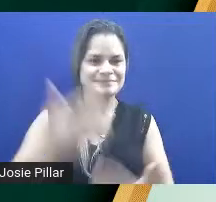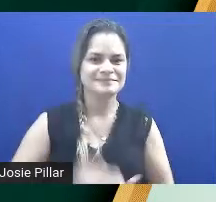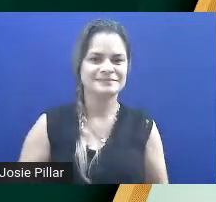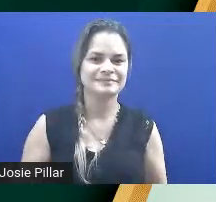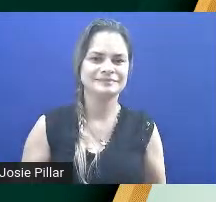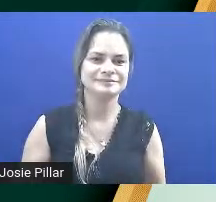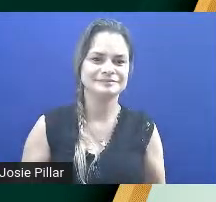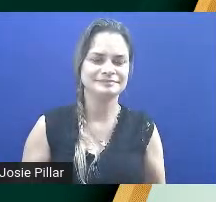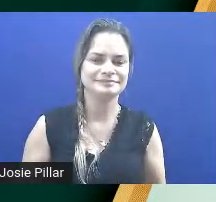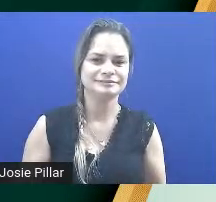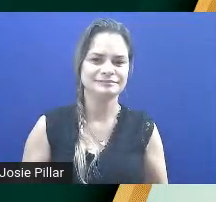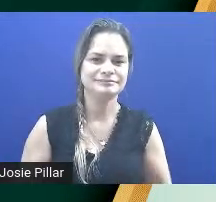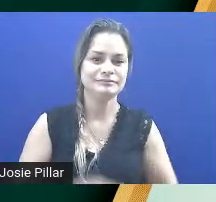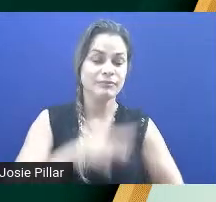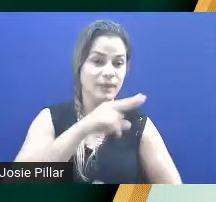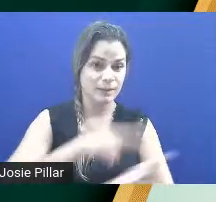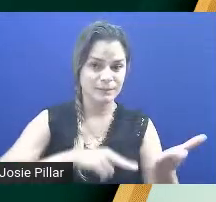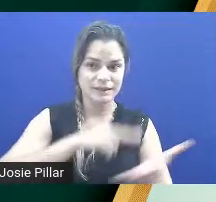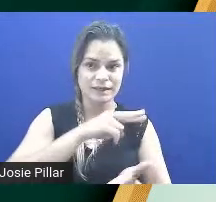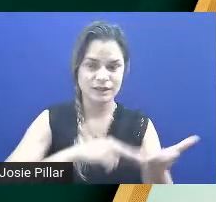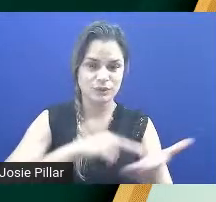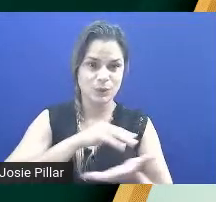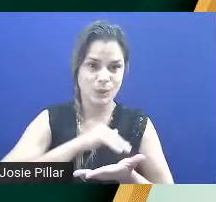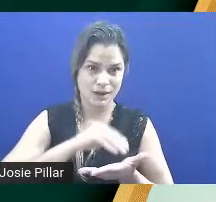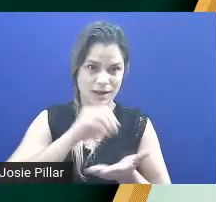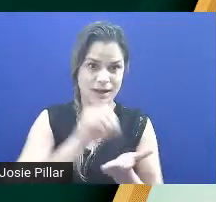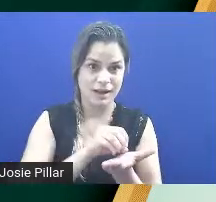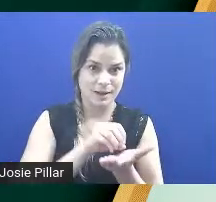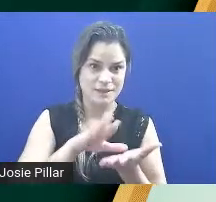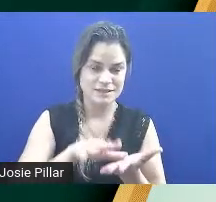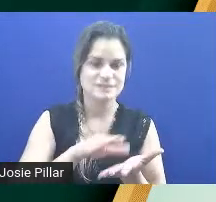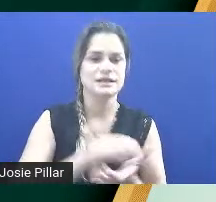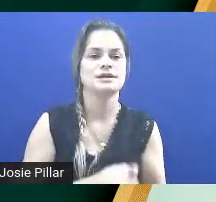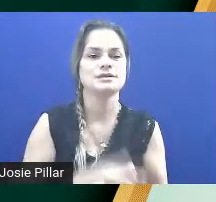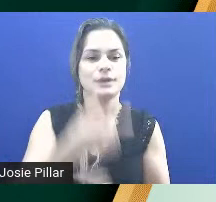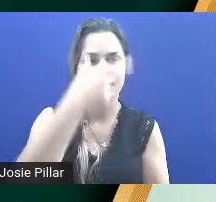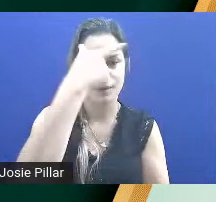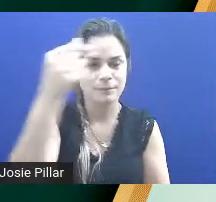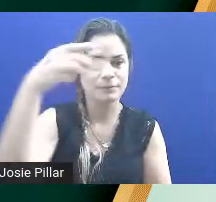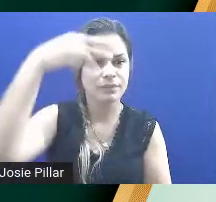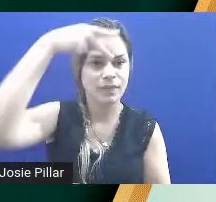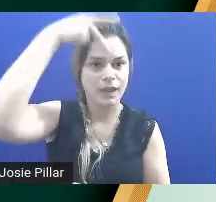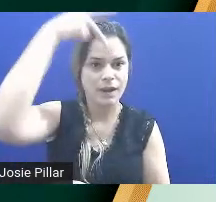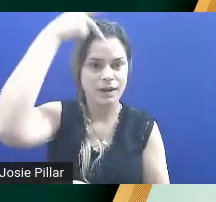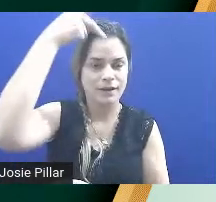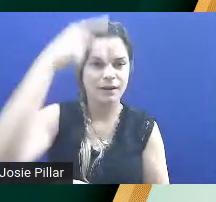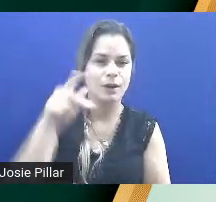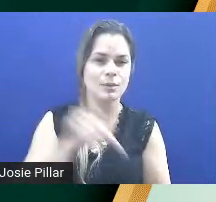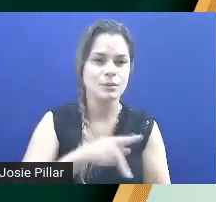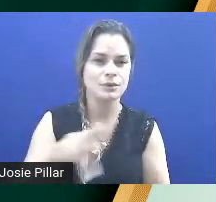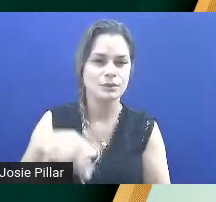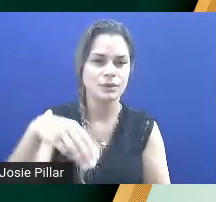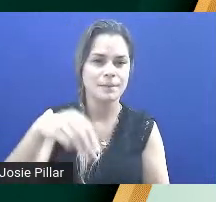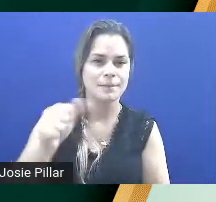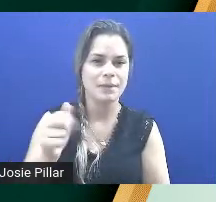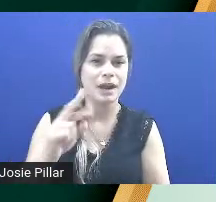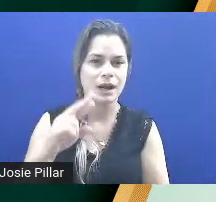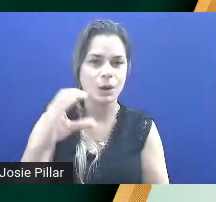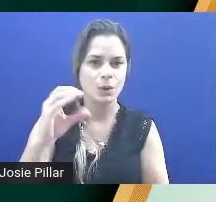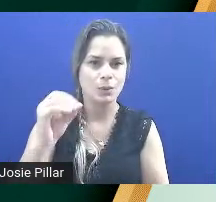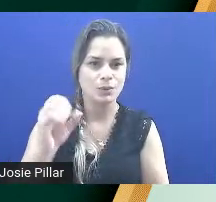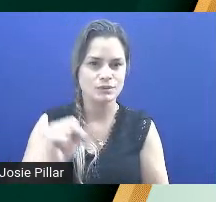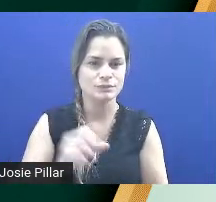Para a leitura da mensagem aos graduandos de Medicina Veterinária, convidamos o paraninfo professor Marcos da Silva